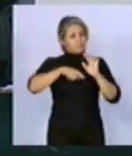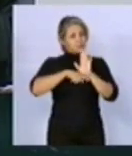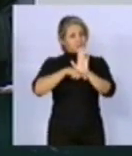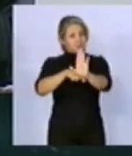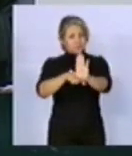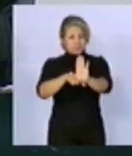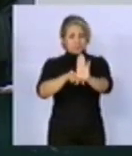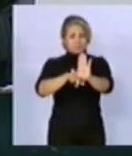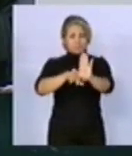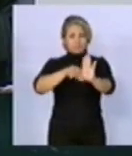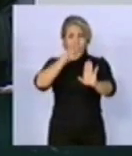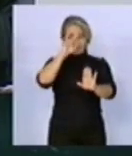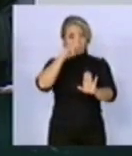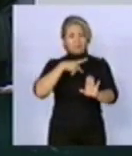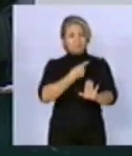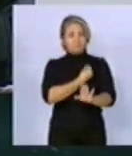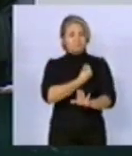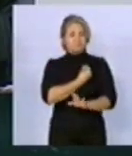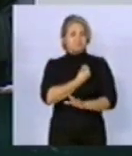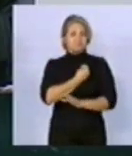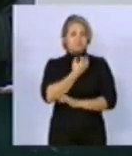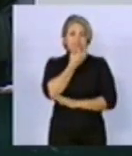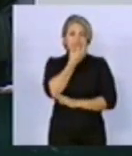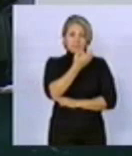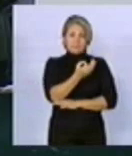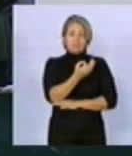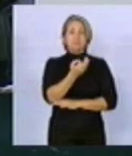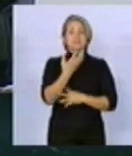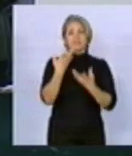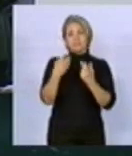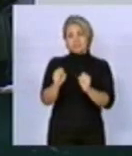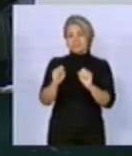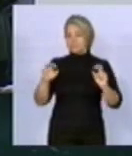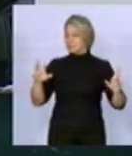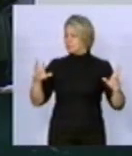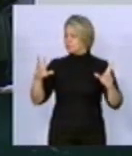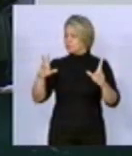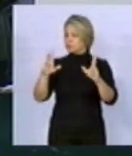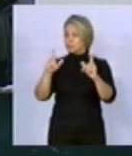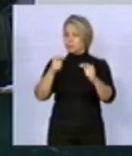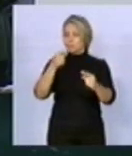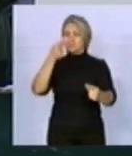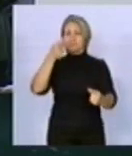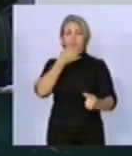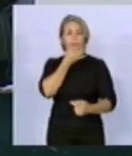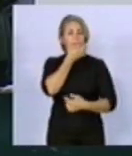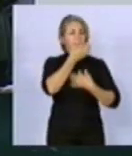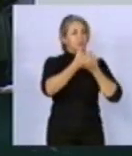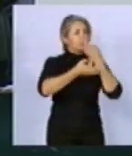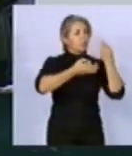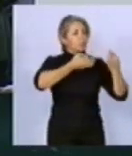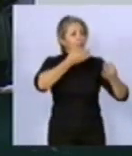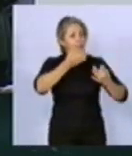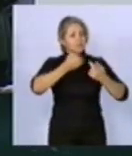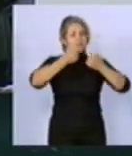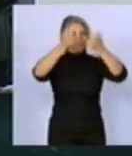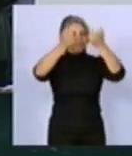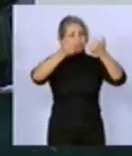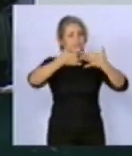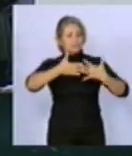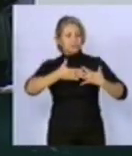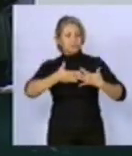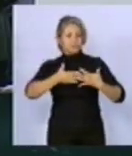próprio ponto de vista se não eu vou levar em consideração de qualquer maneira todos os pontos de vistas e entendimento saque e